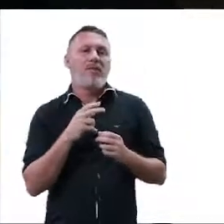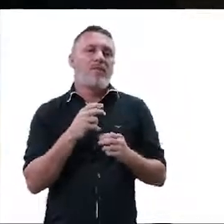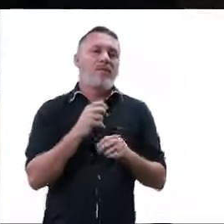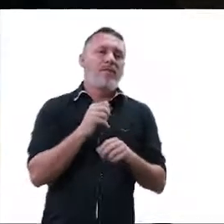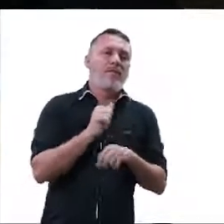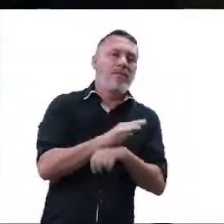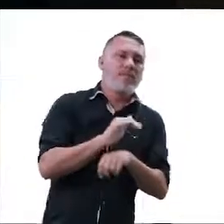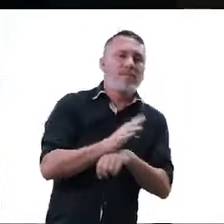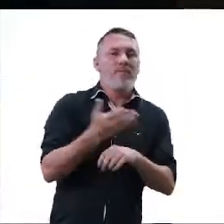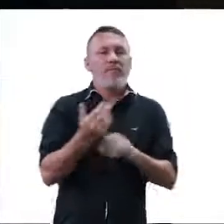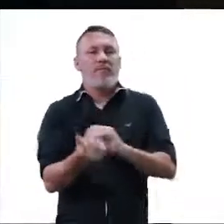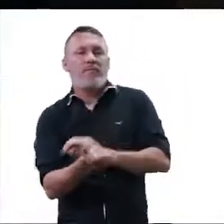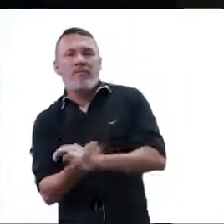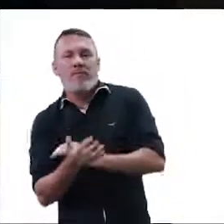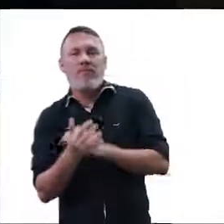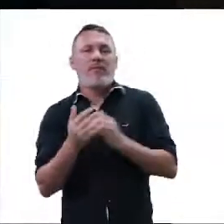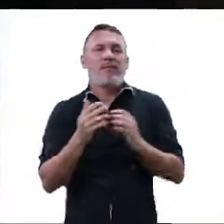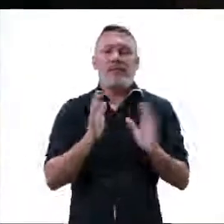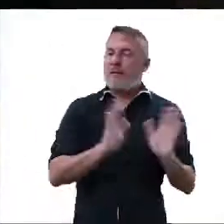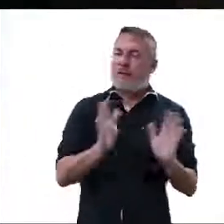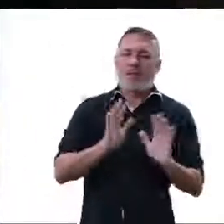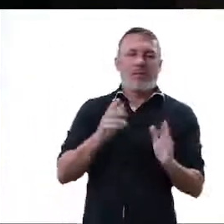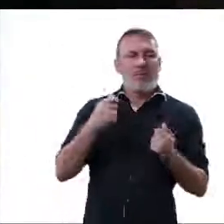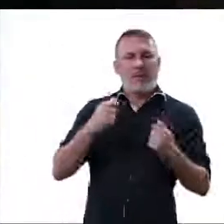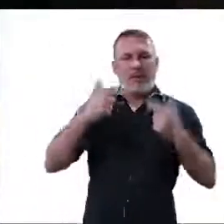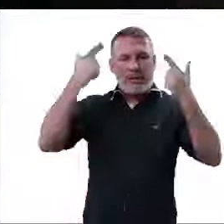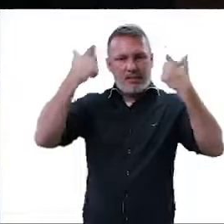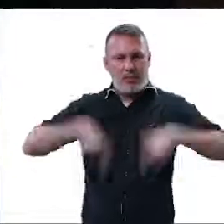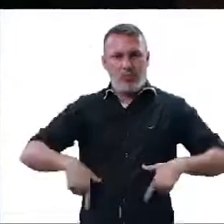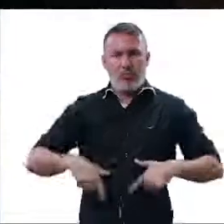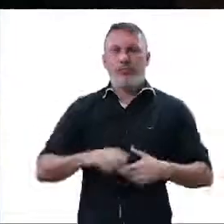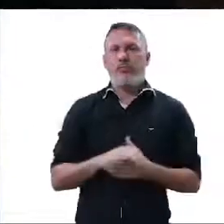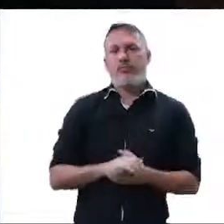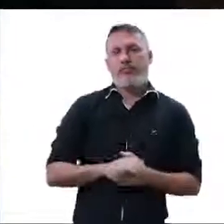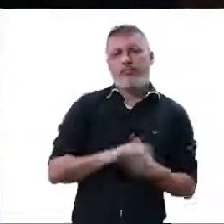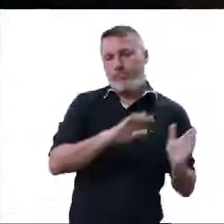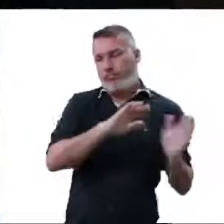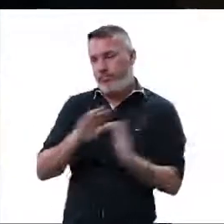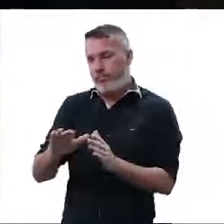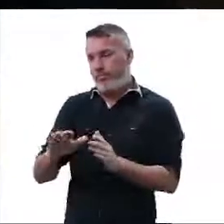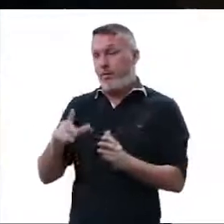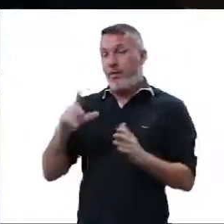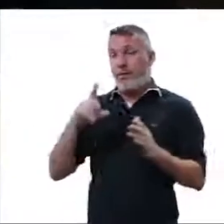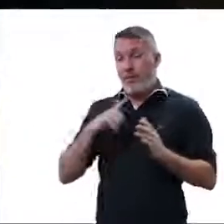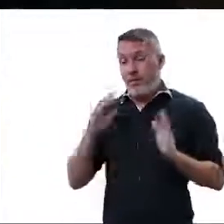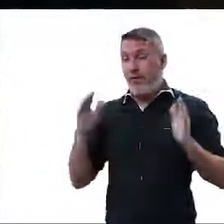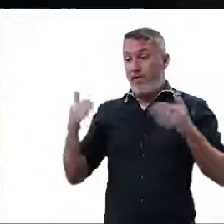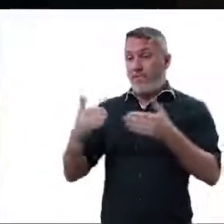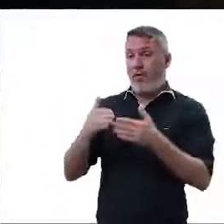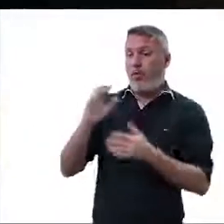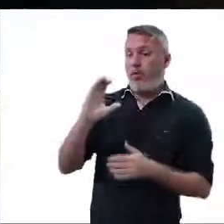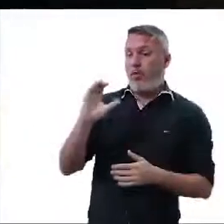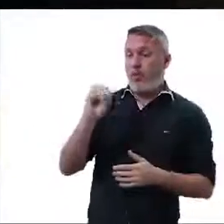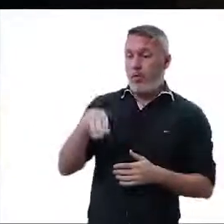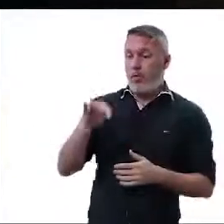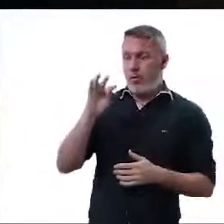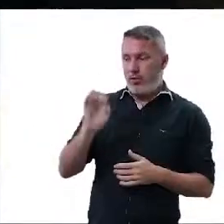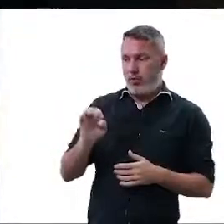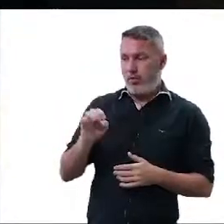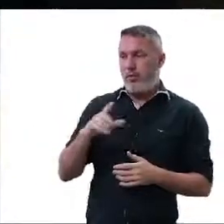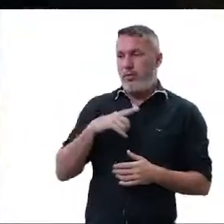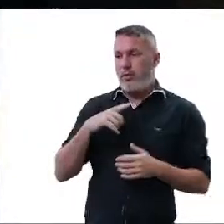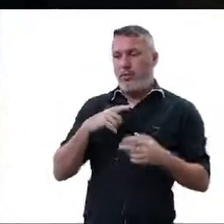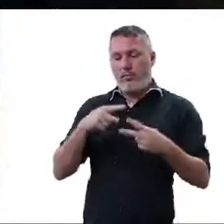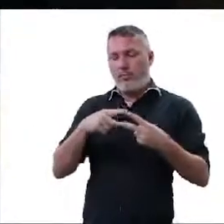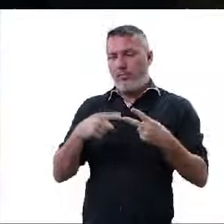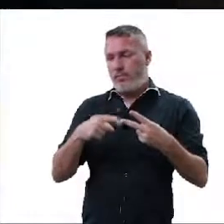certo? Para reforçar, né, as nossas ideias a respeito do Augusto Comte, eu selecionei 2